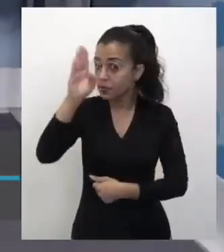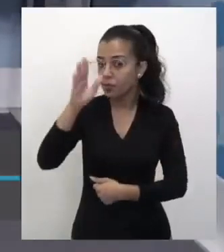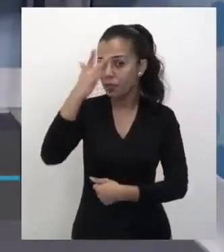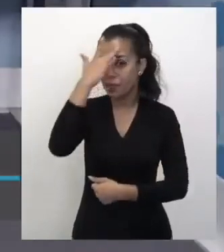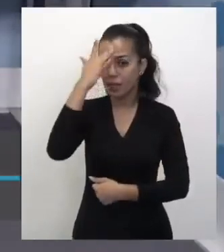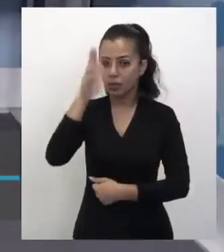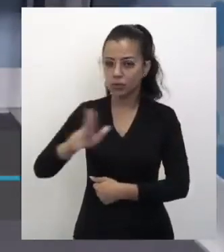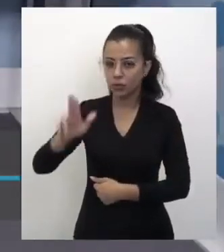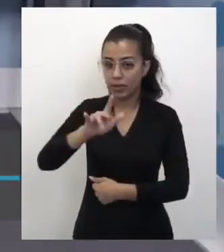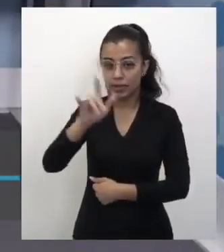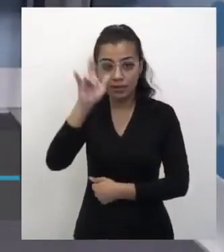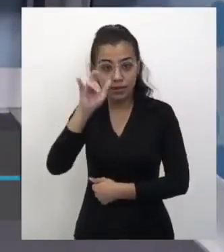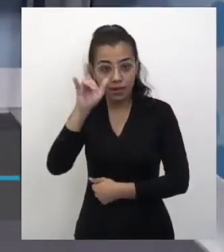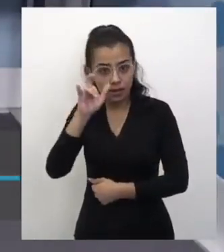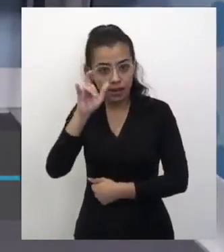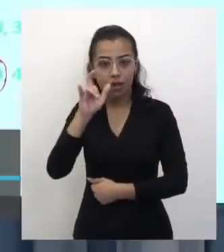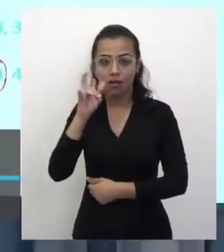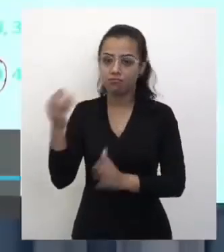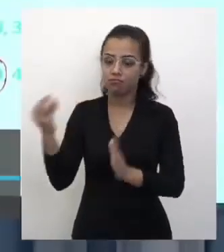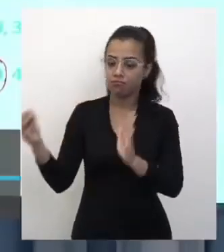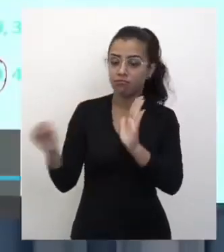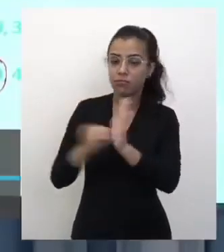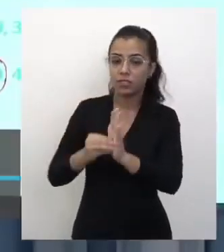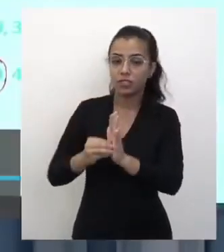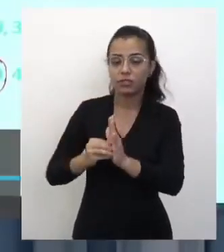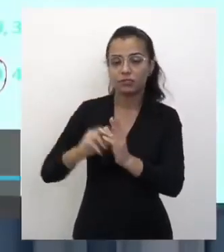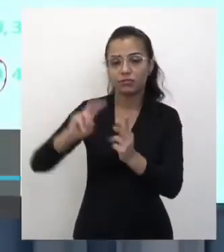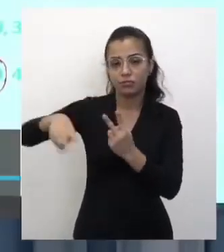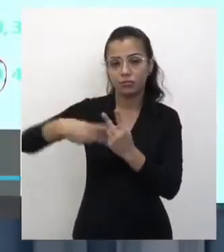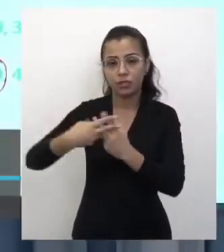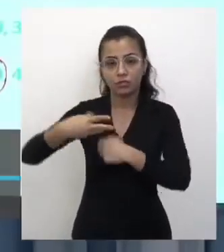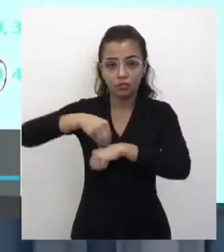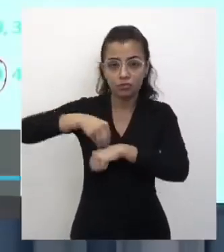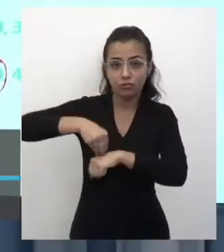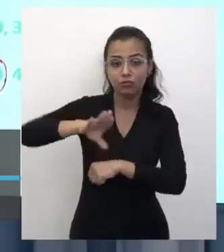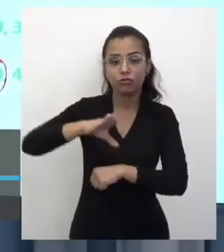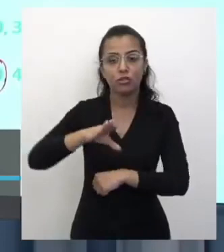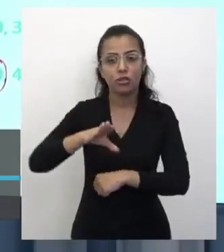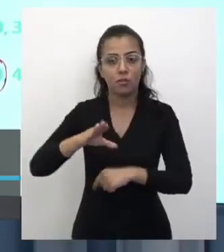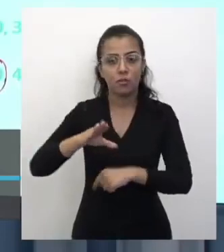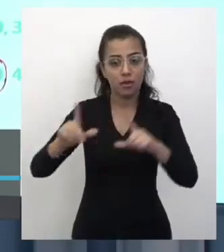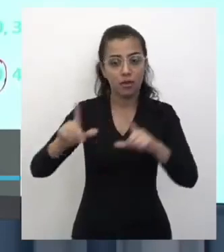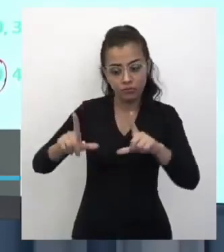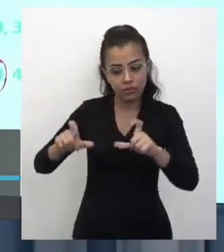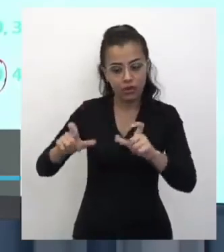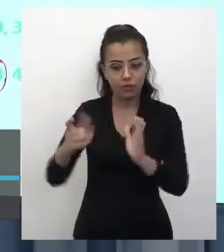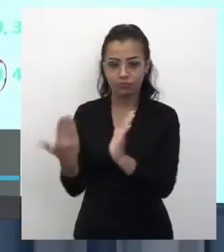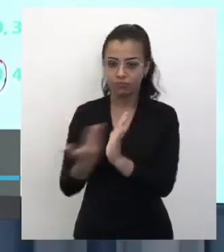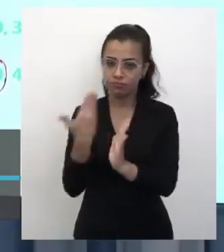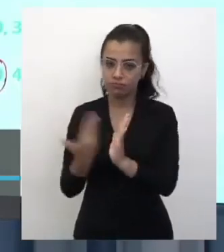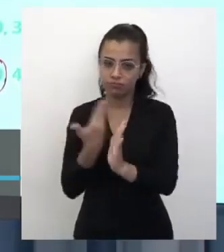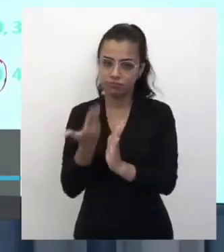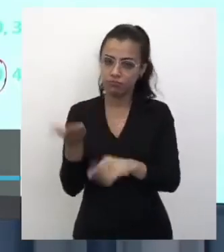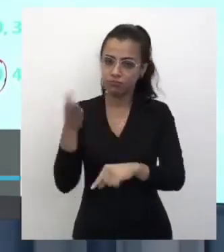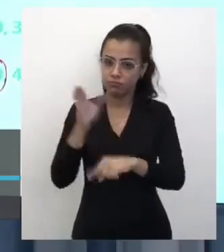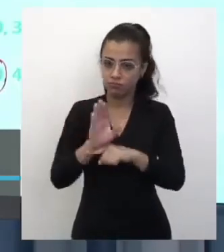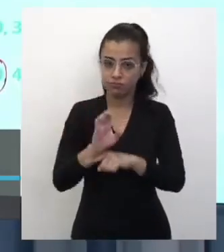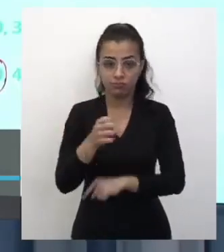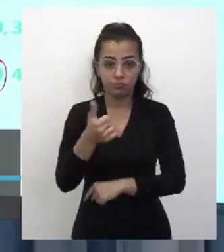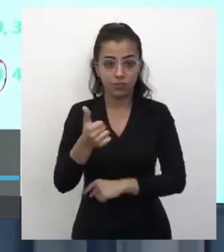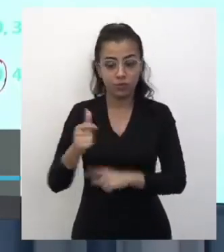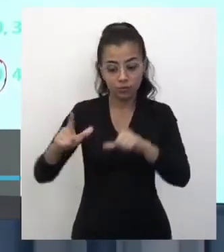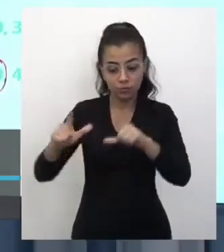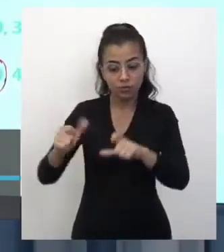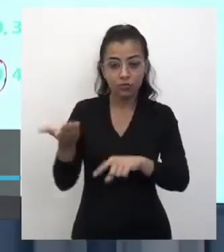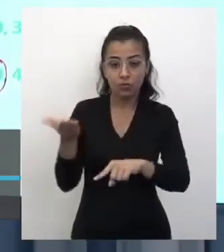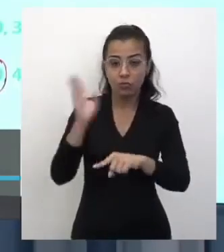do Instagram, né? Coloca lá e, ó, dica aí para quem quiser fazer o Instagram e tirar aquela foto do caderno legal. Então, tirem a foto do caderno e